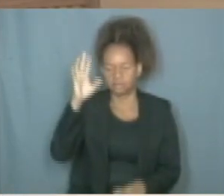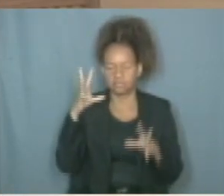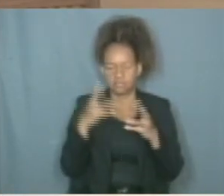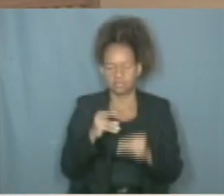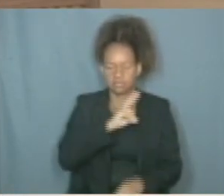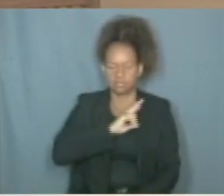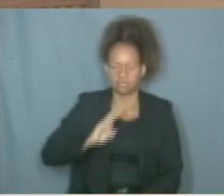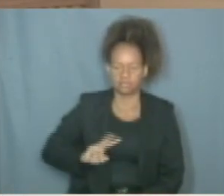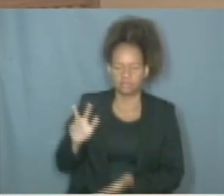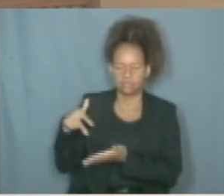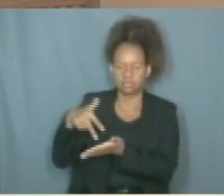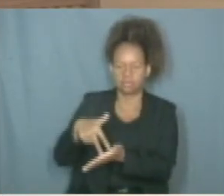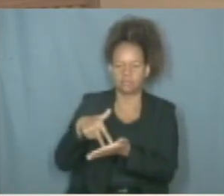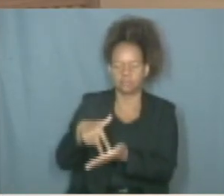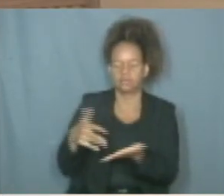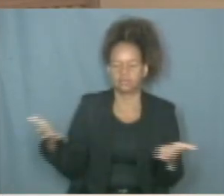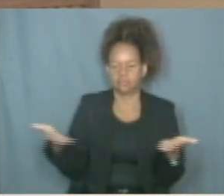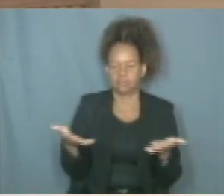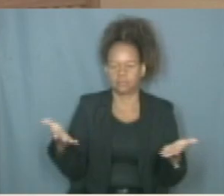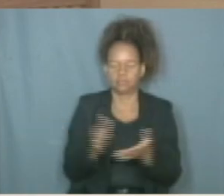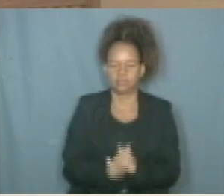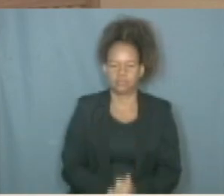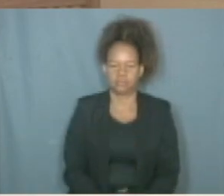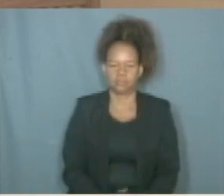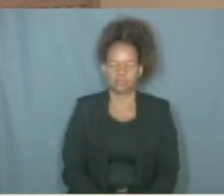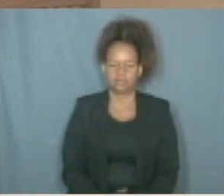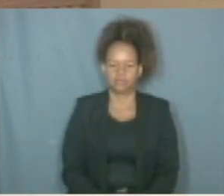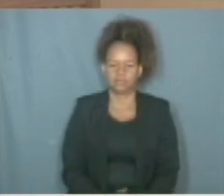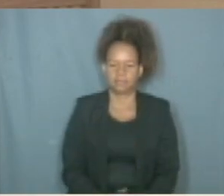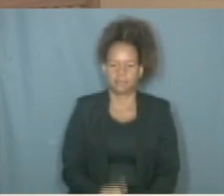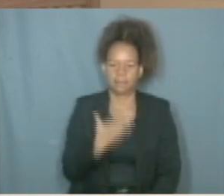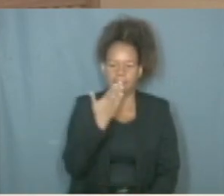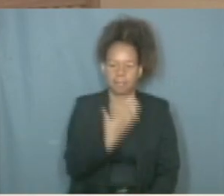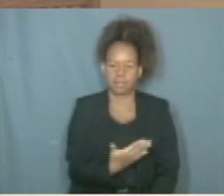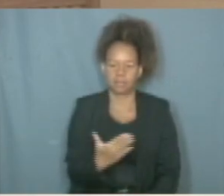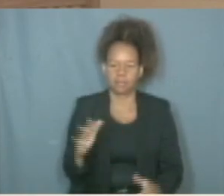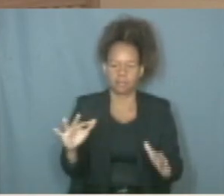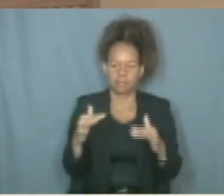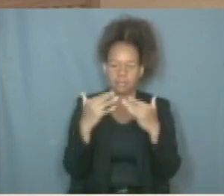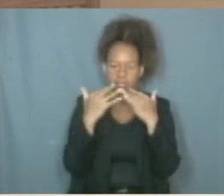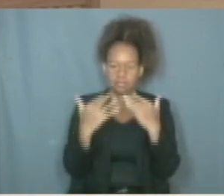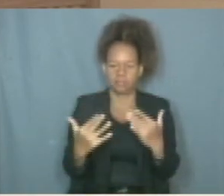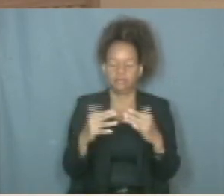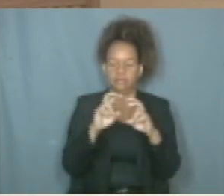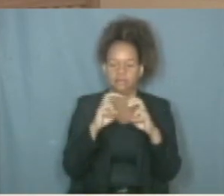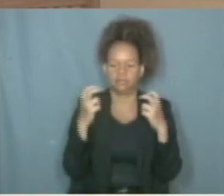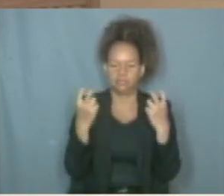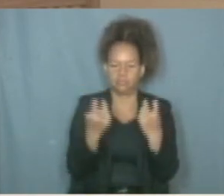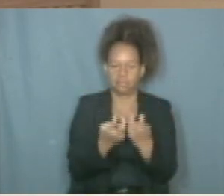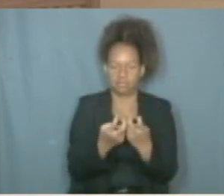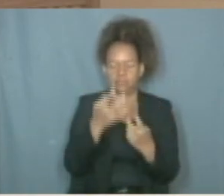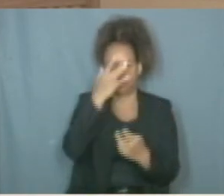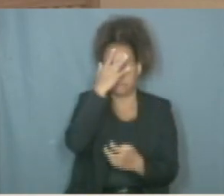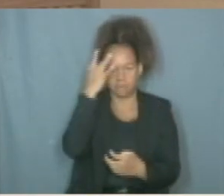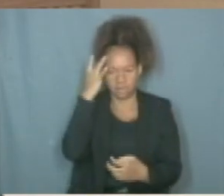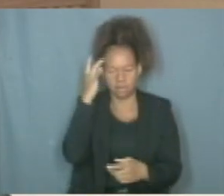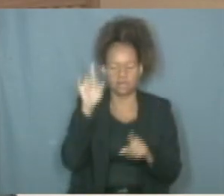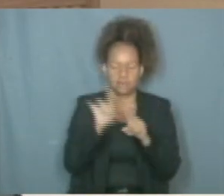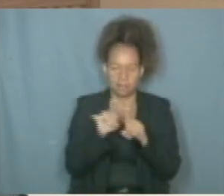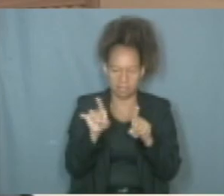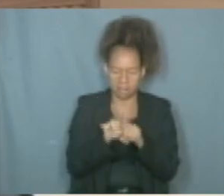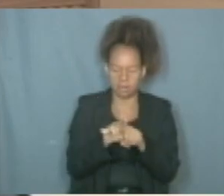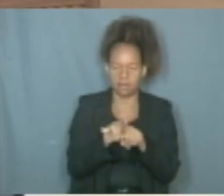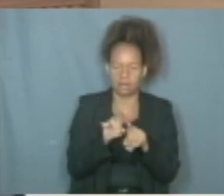aqui presentes. Peço a atenção das galerias também, das pessoas que